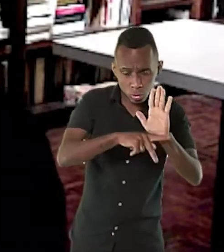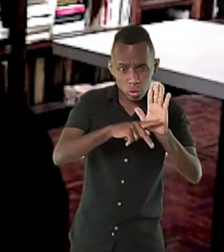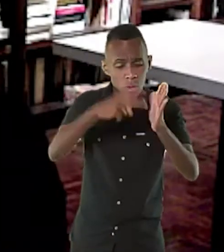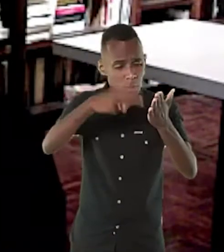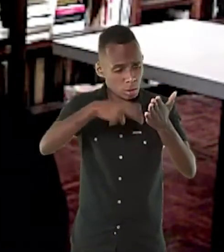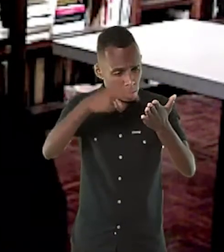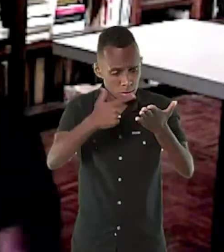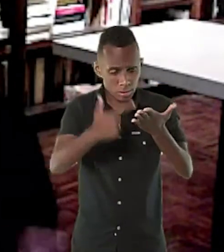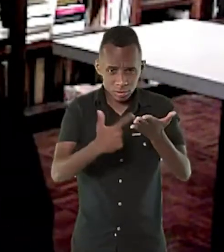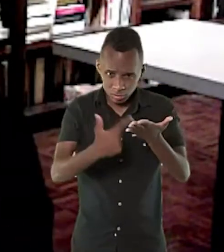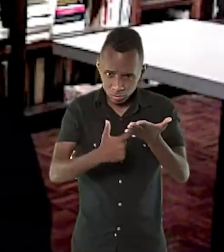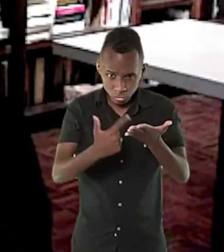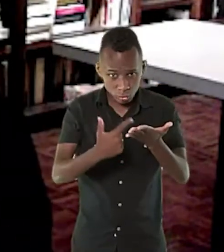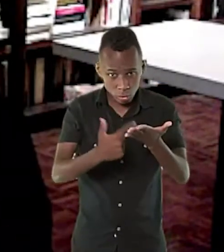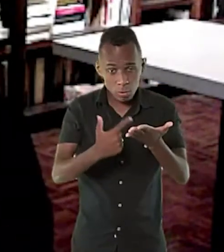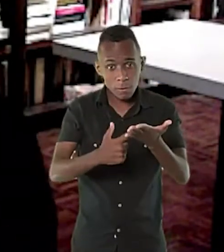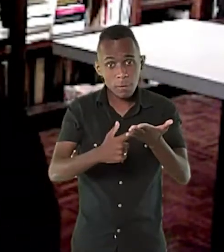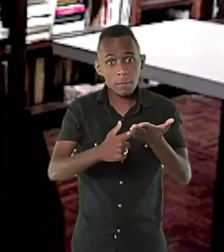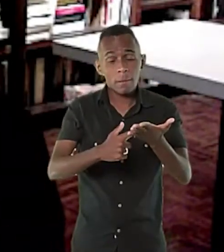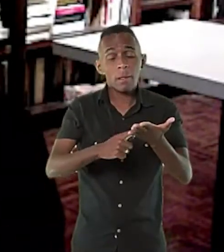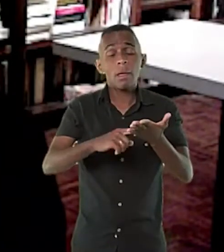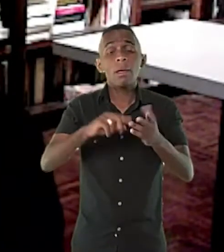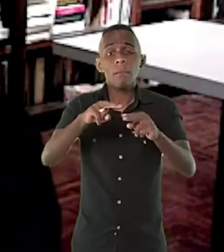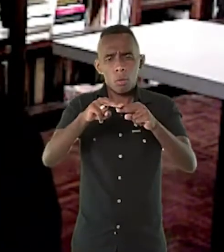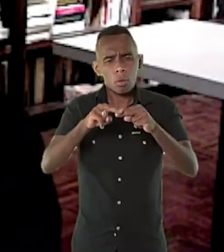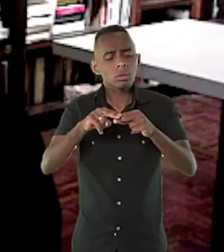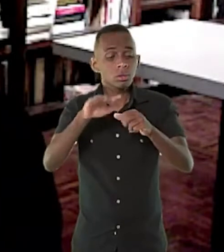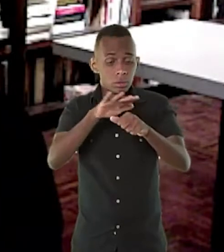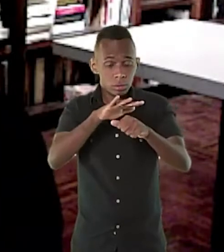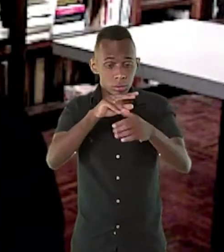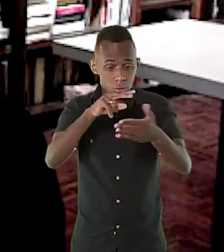livro, é em torno dessas obras